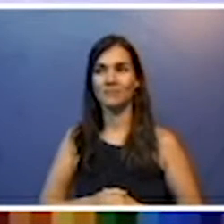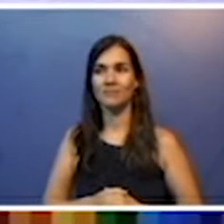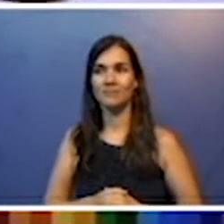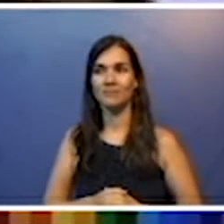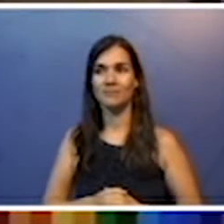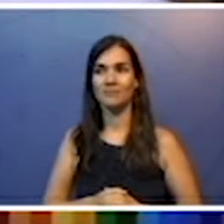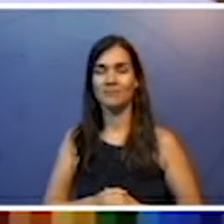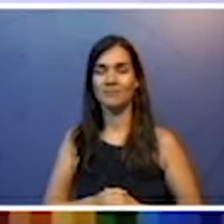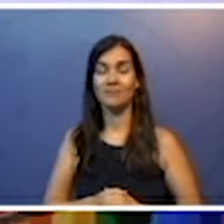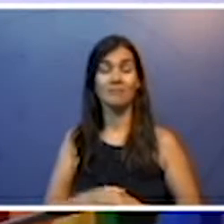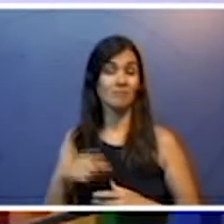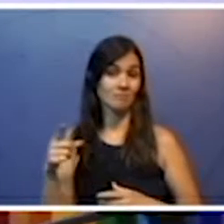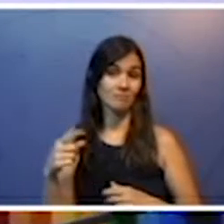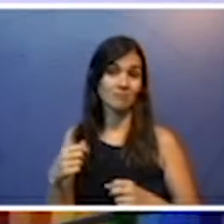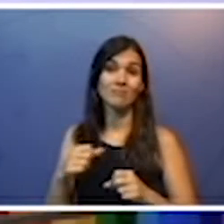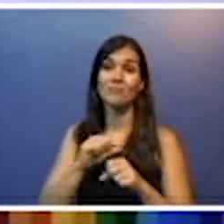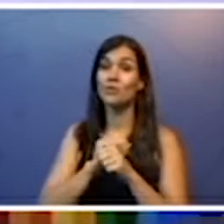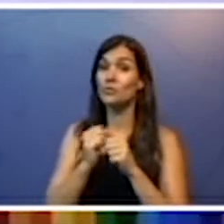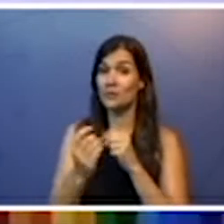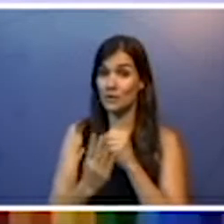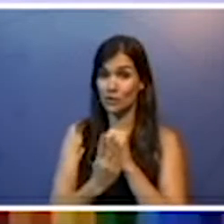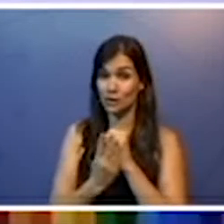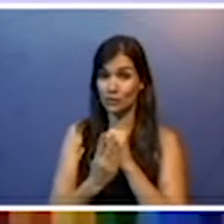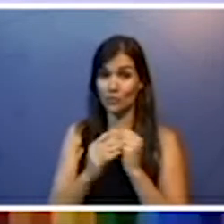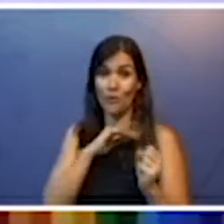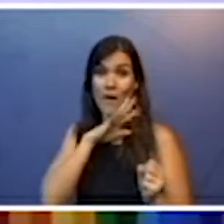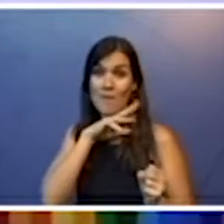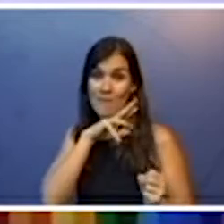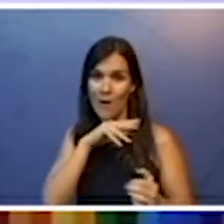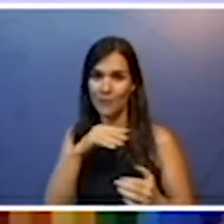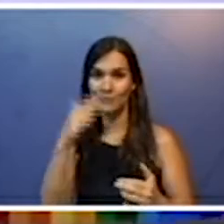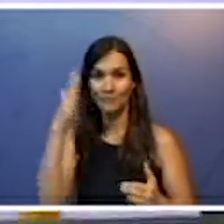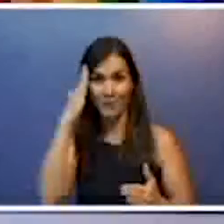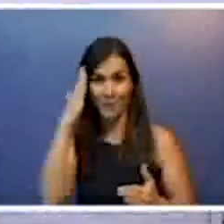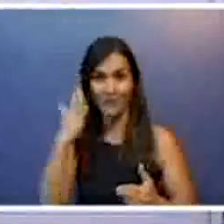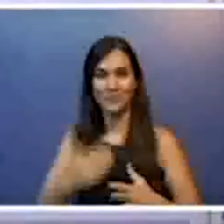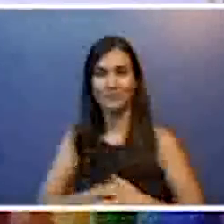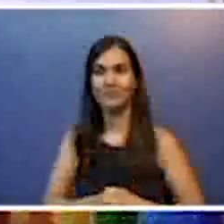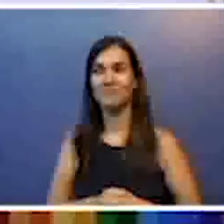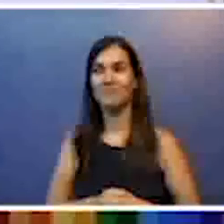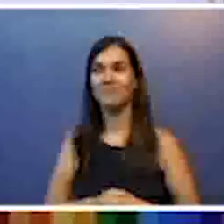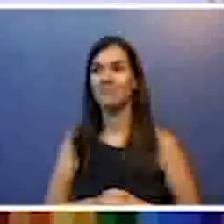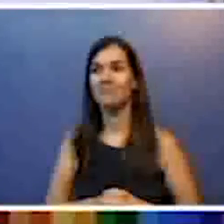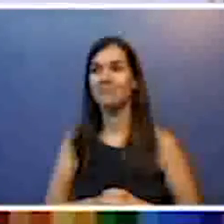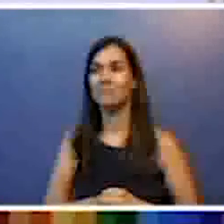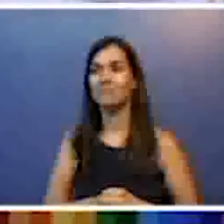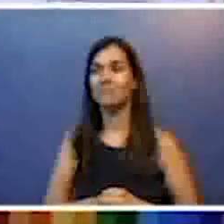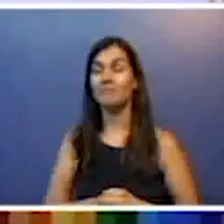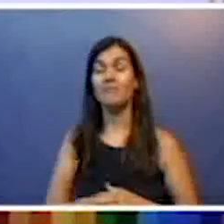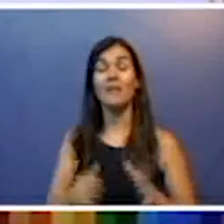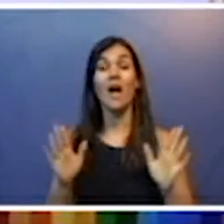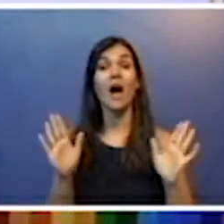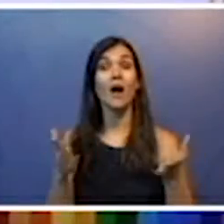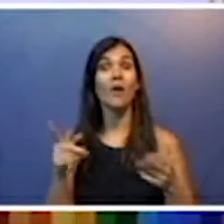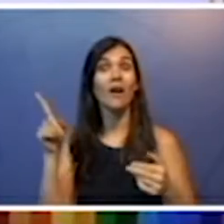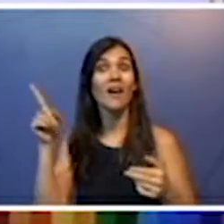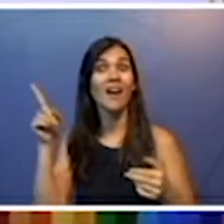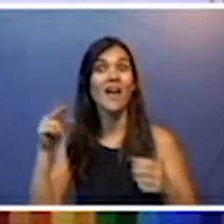letra minúscula é um animalzinho, tá? Vamos lá. Agora